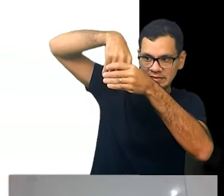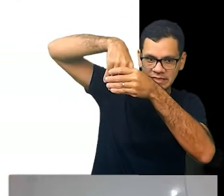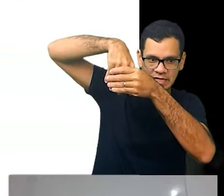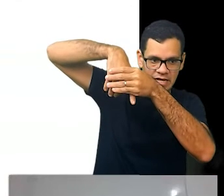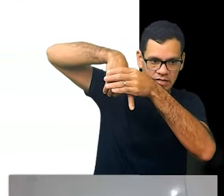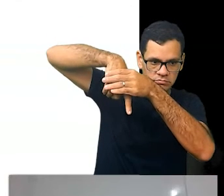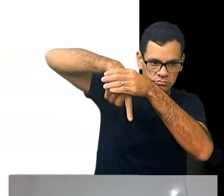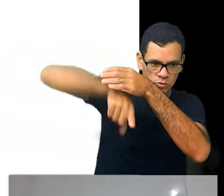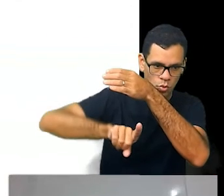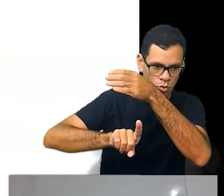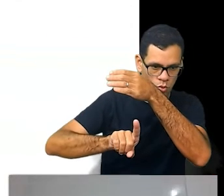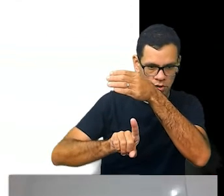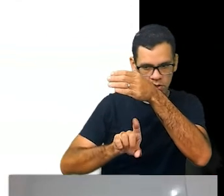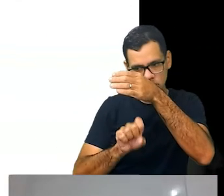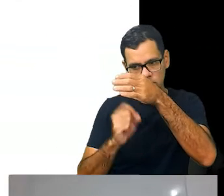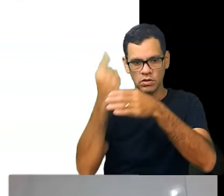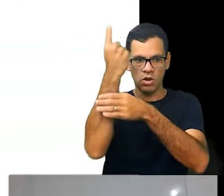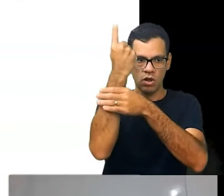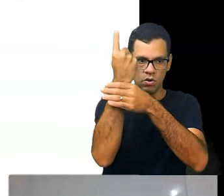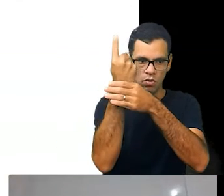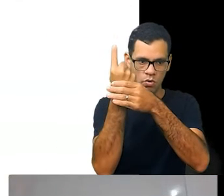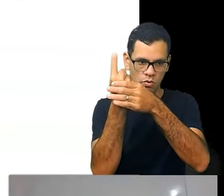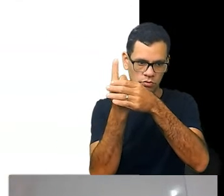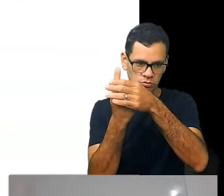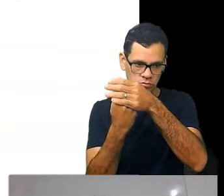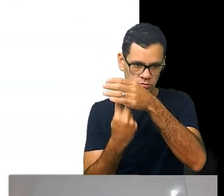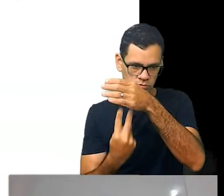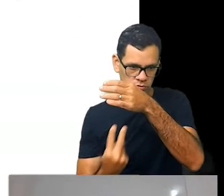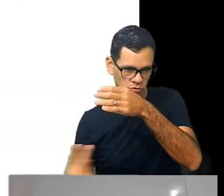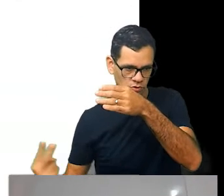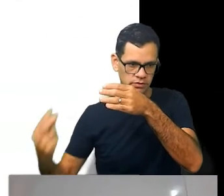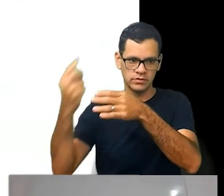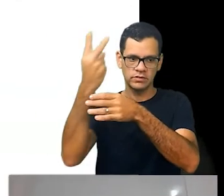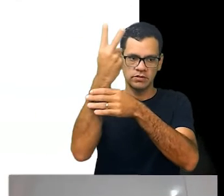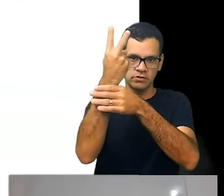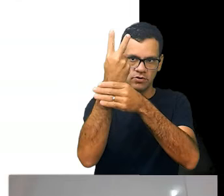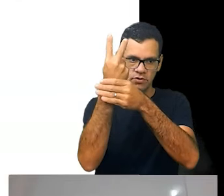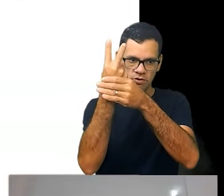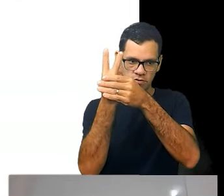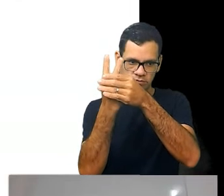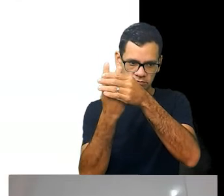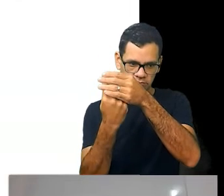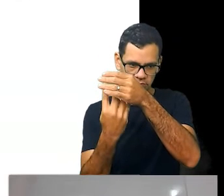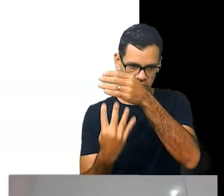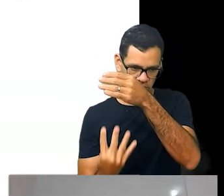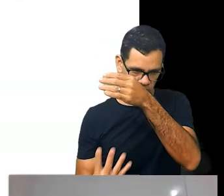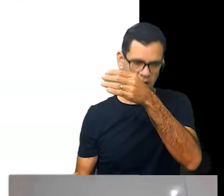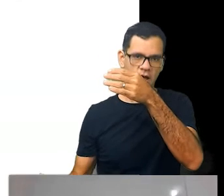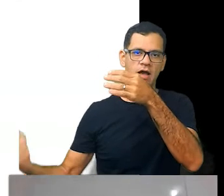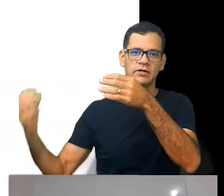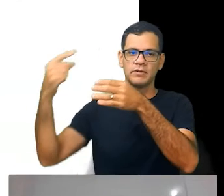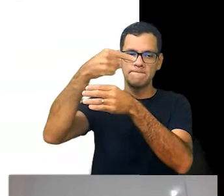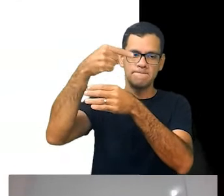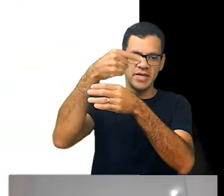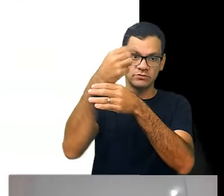significa? Que se entrar o número 1, vai sair o número 2. Se entrar o número 2, vai sair o número